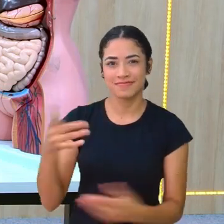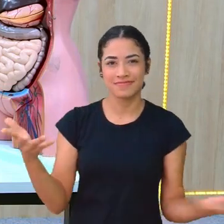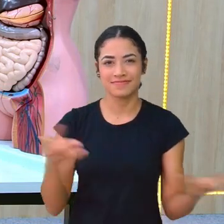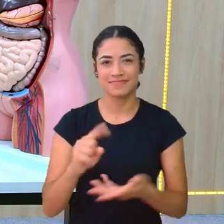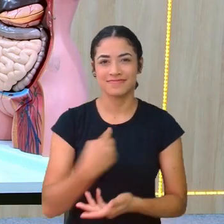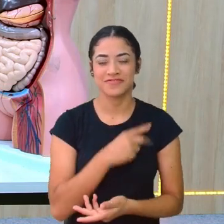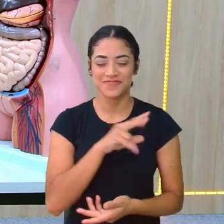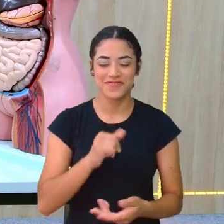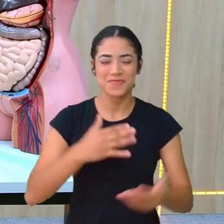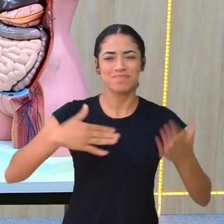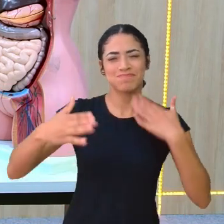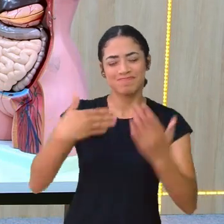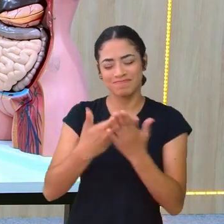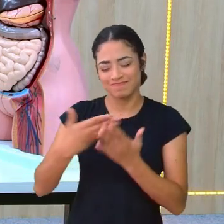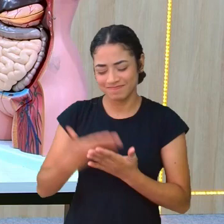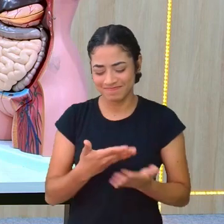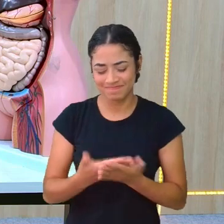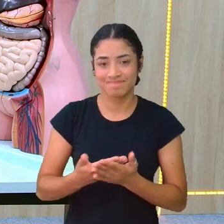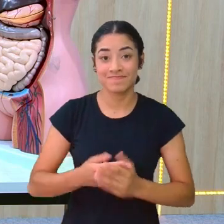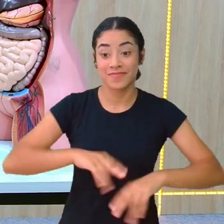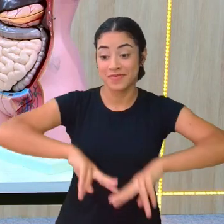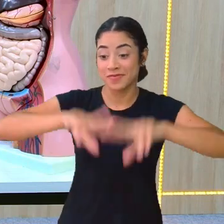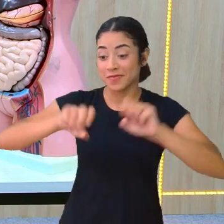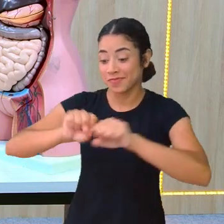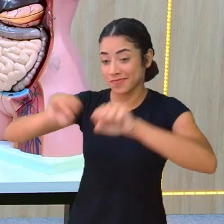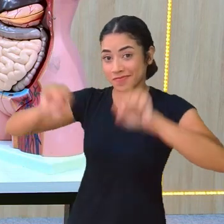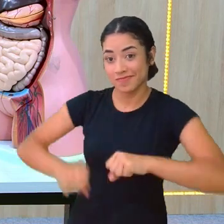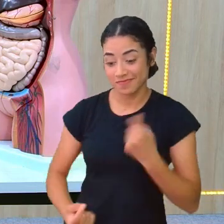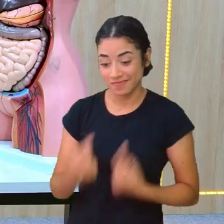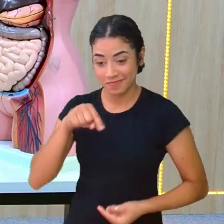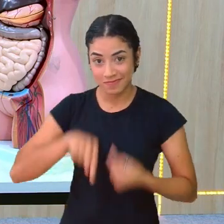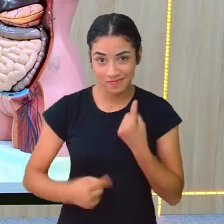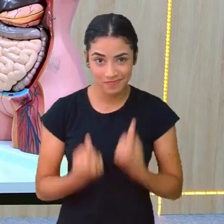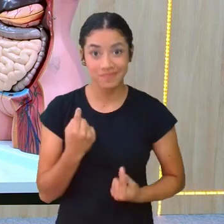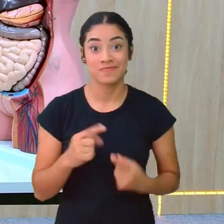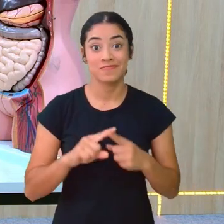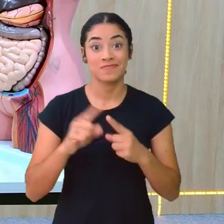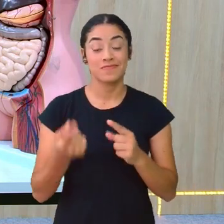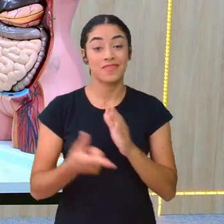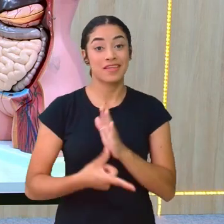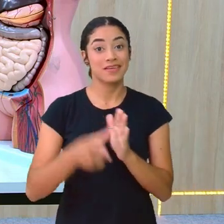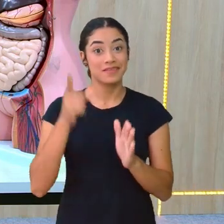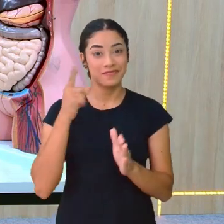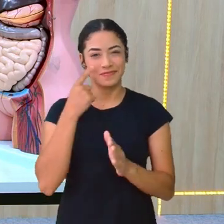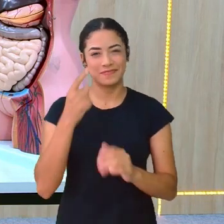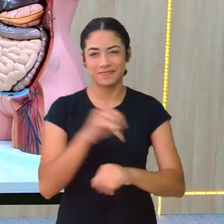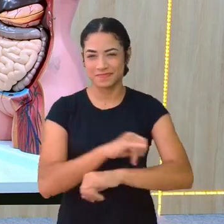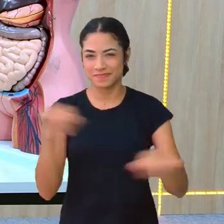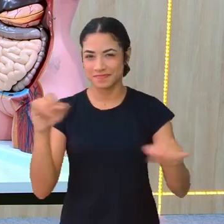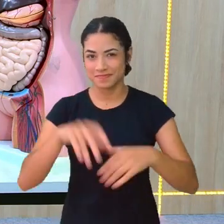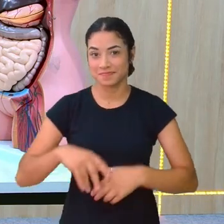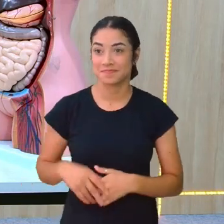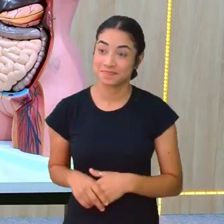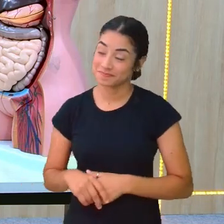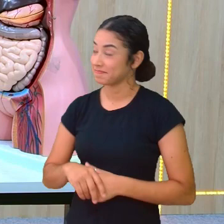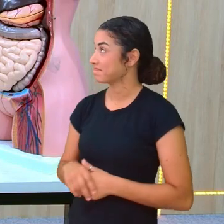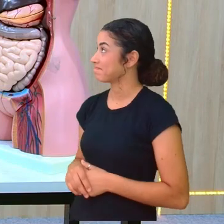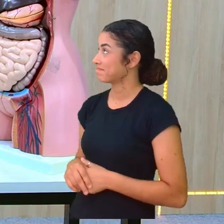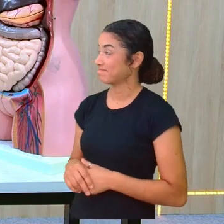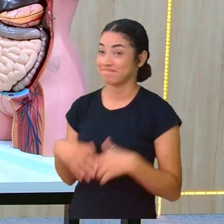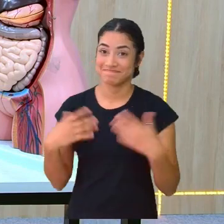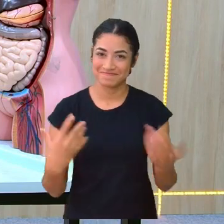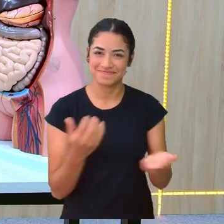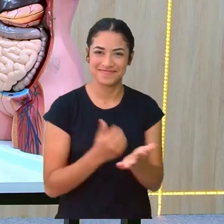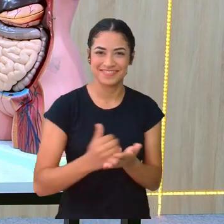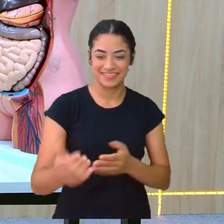vamos conversar a respeito do sistema digestório. Mas antes, vamos para aqueles avisos, né? E para começar em